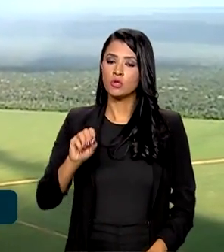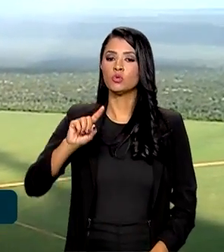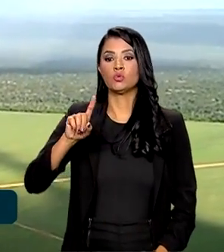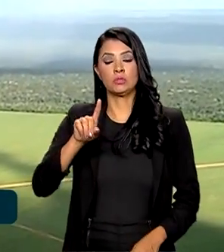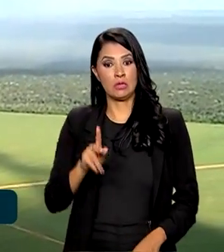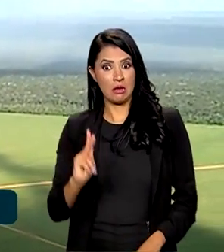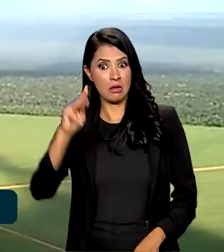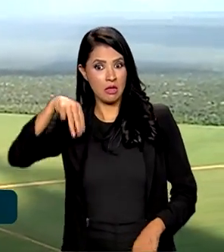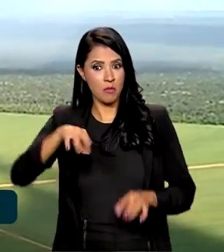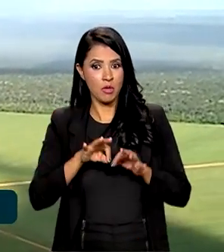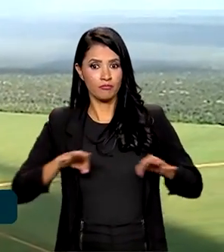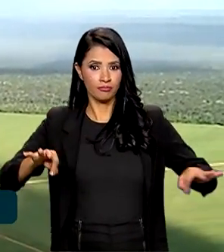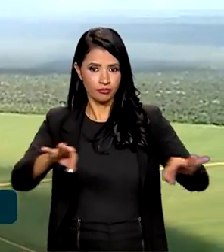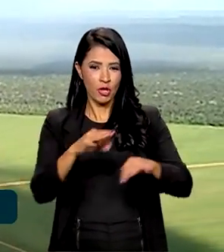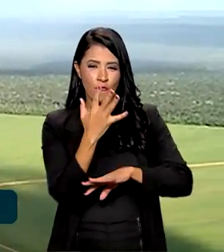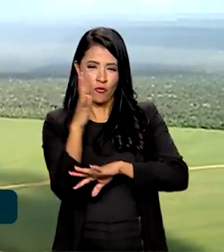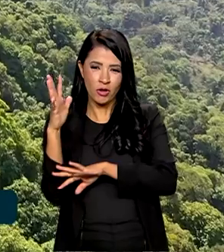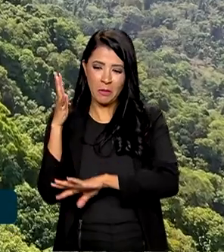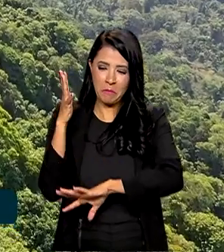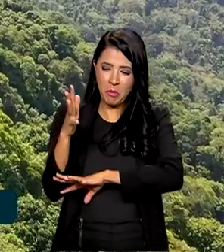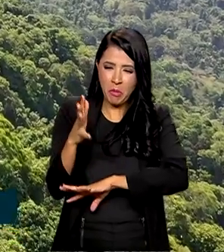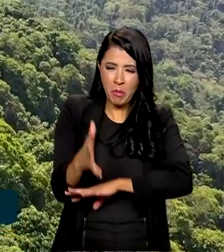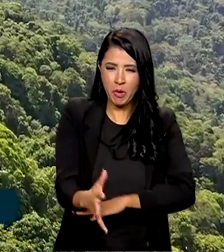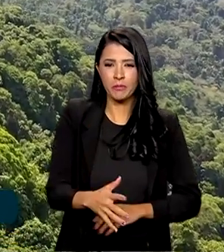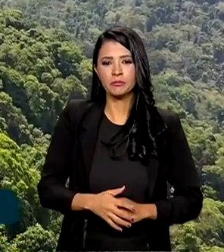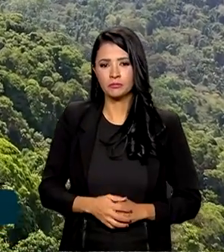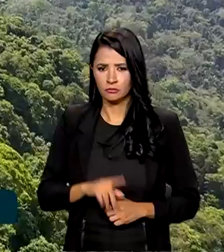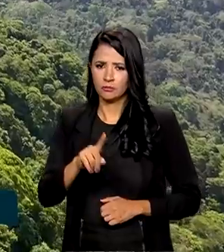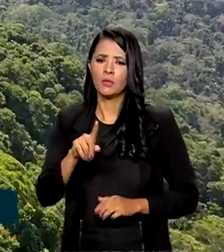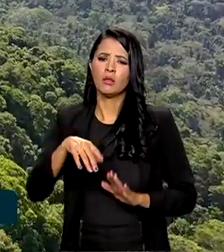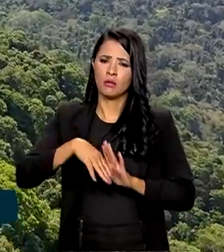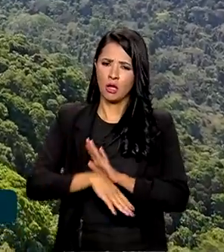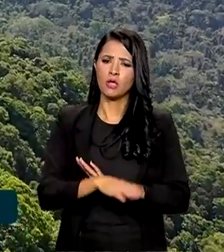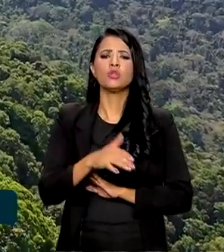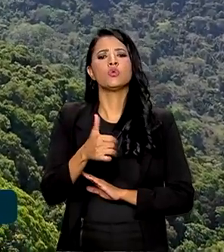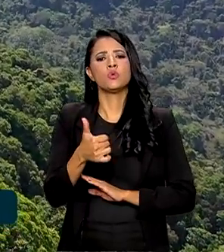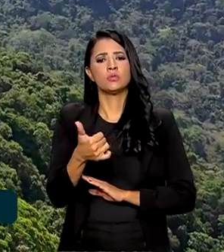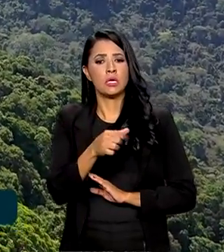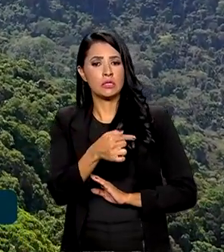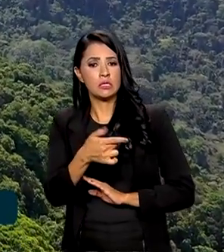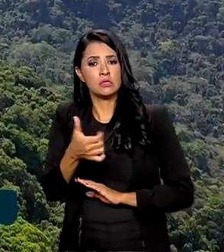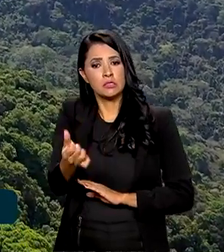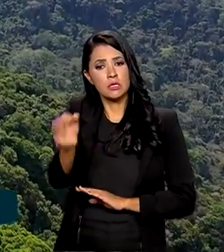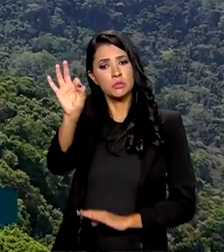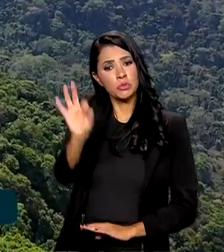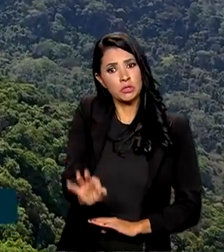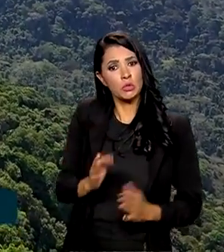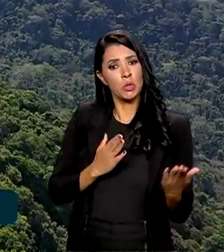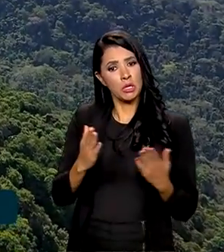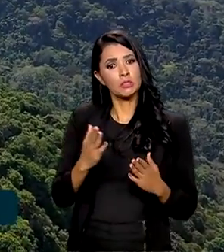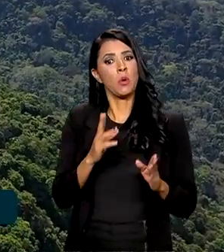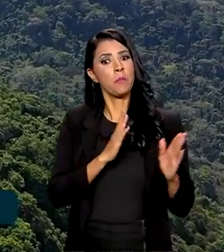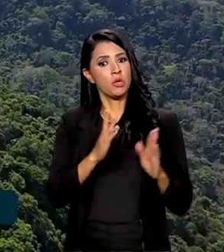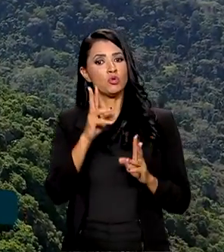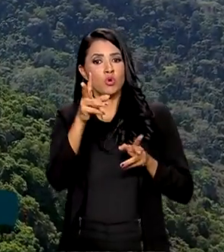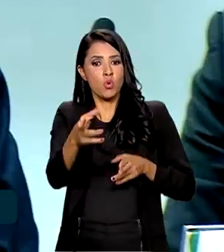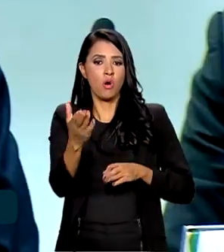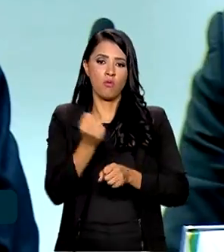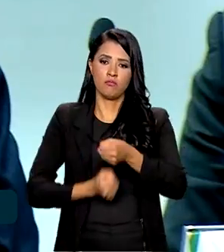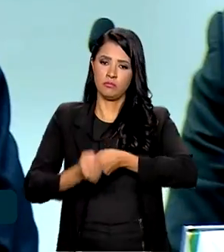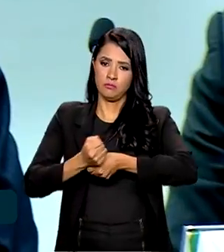de floresta tropical foram desmatados uma queda de 66%, em relação ao mesmo período do ano